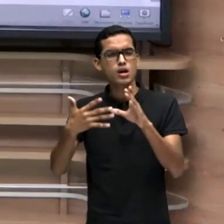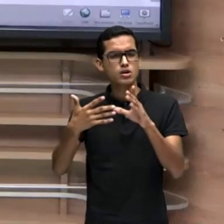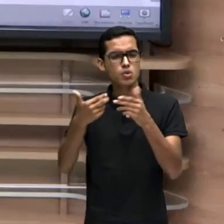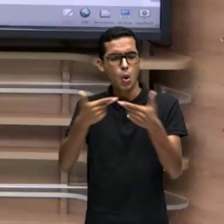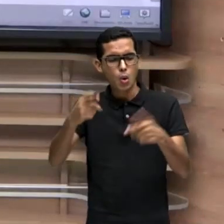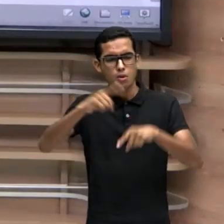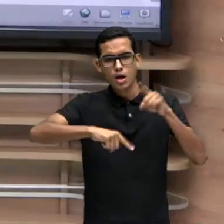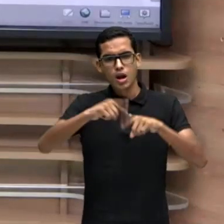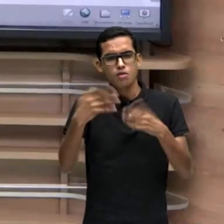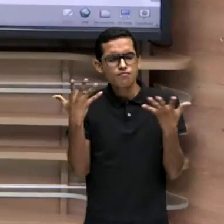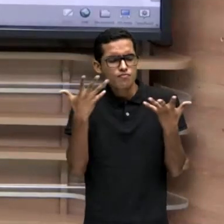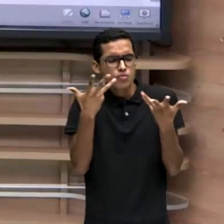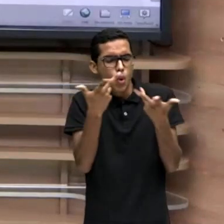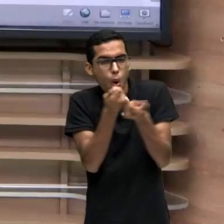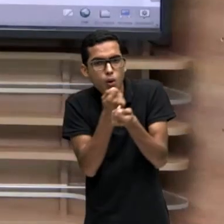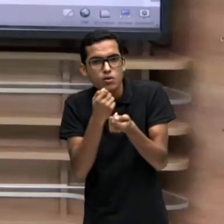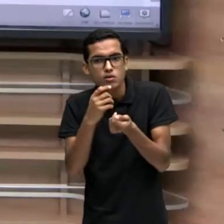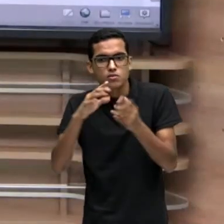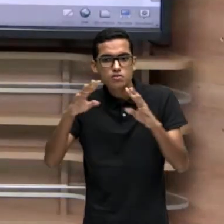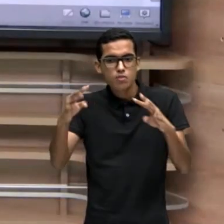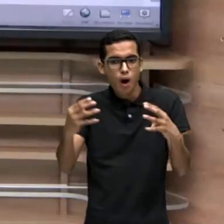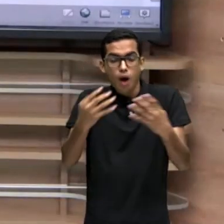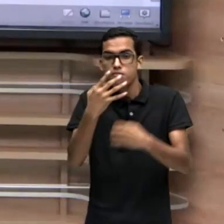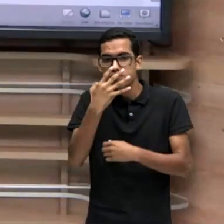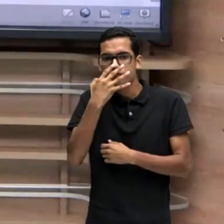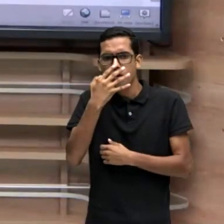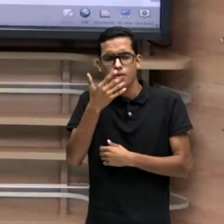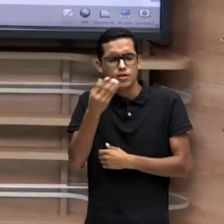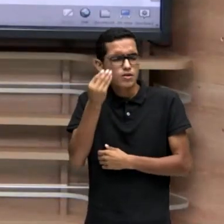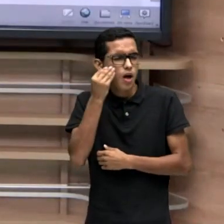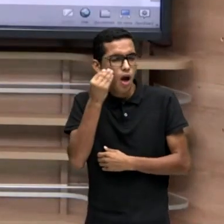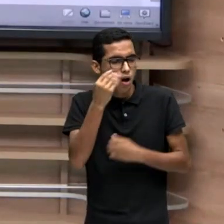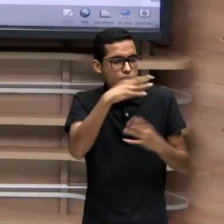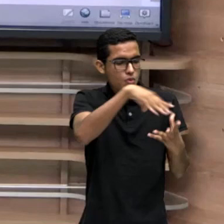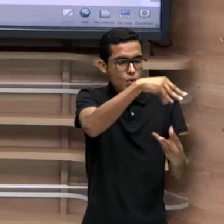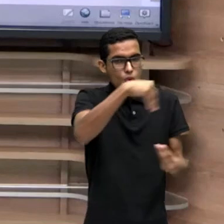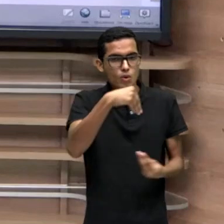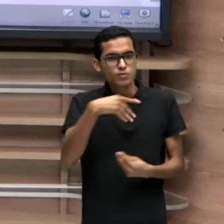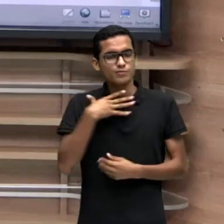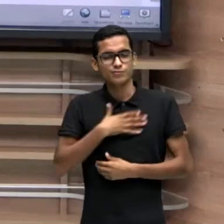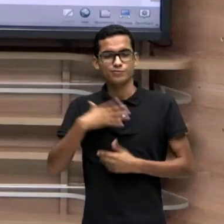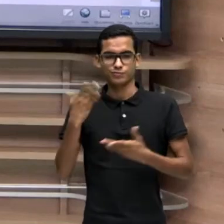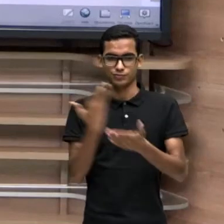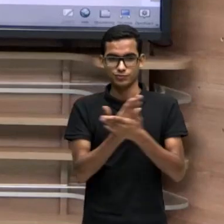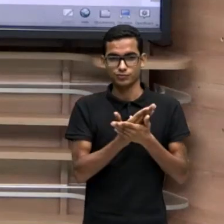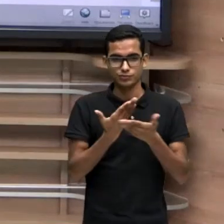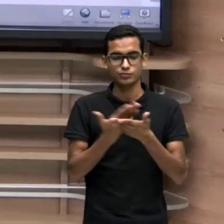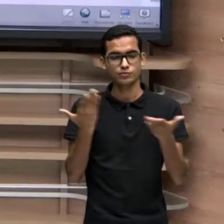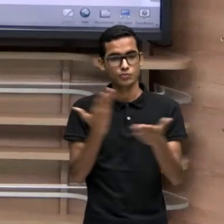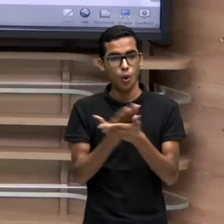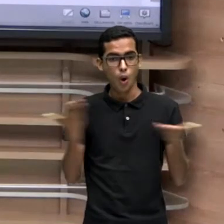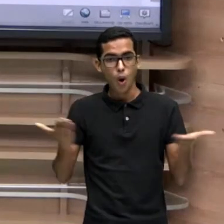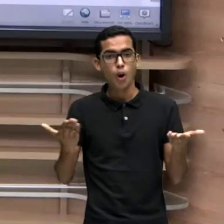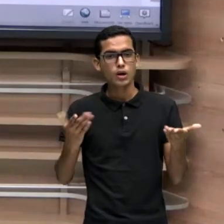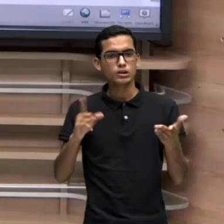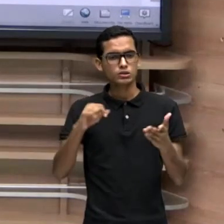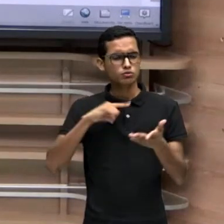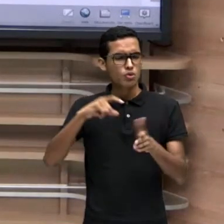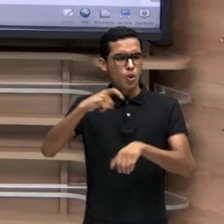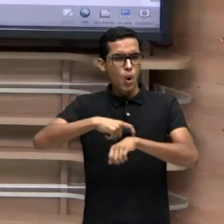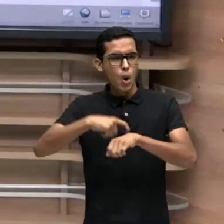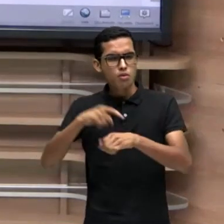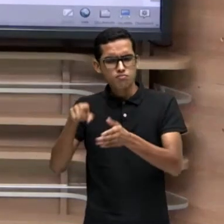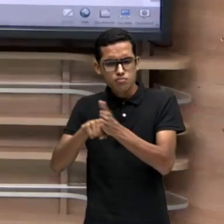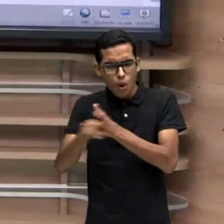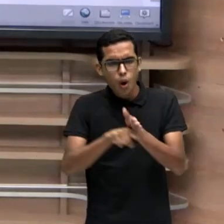atenção, justamente para tentar essa aproximação. Eu espero que vocês tenham gostado da aula de hoje. Quando tiverem uma folguinha, dá um